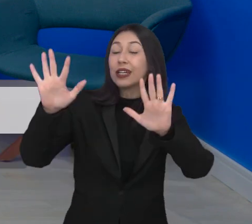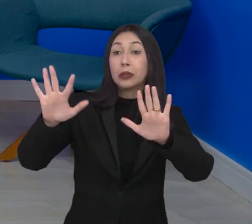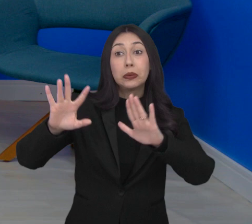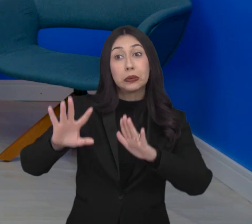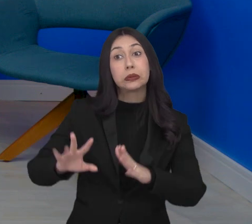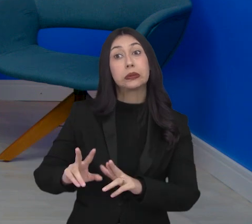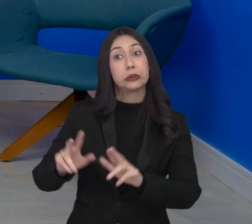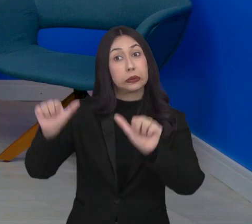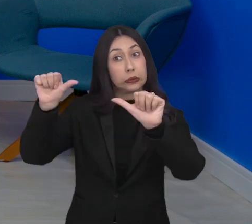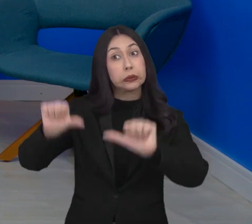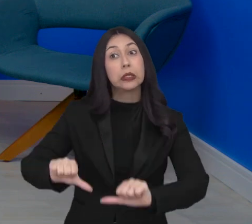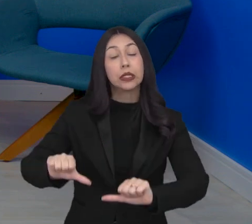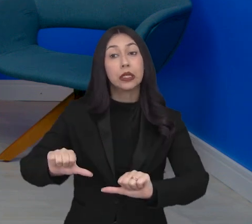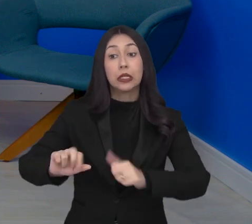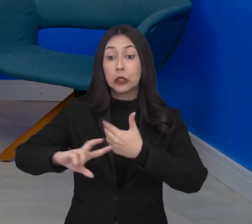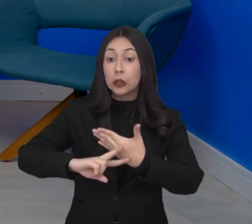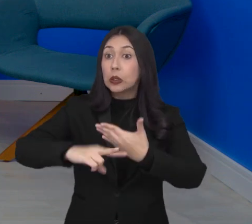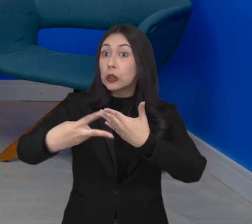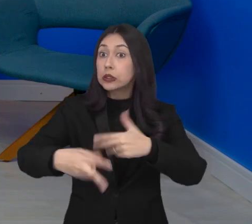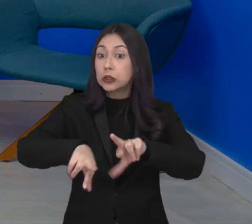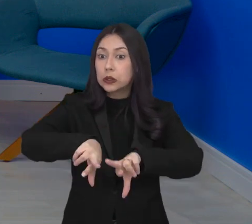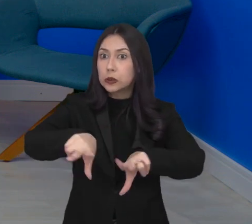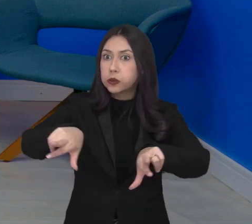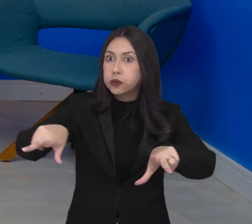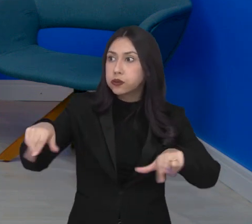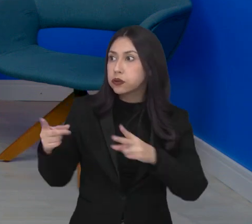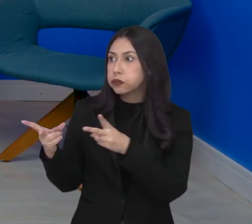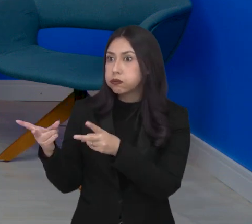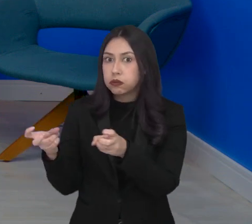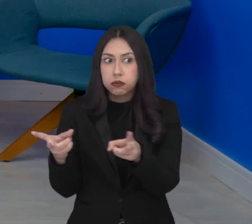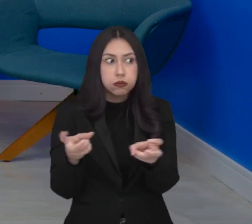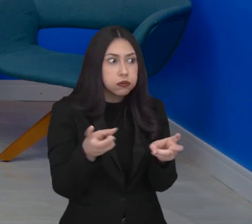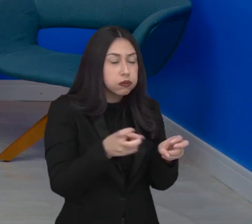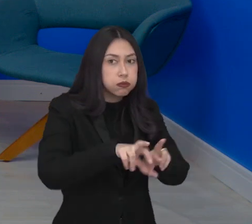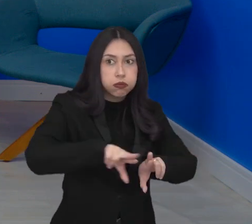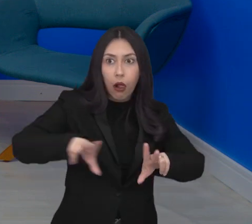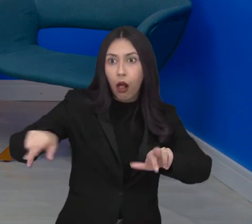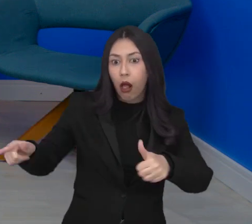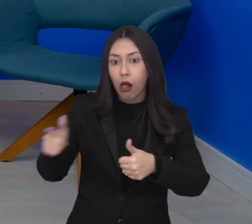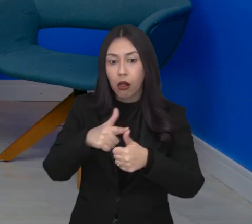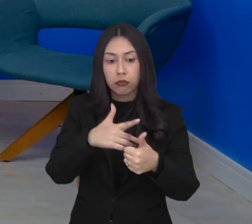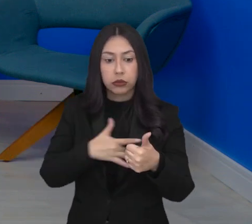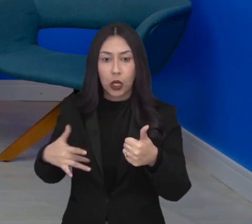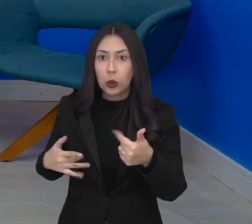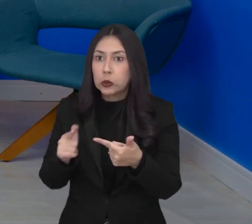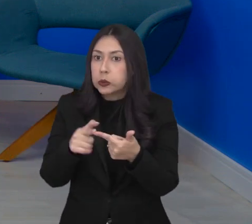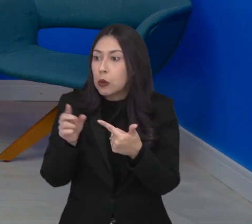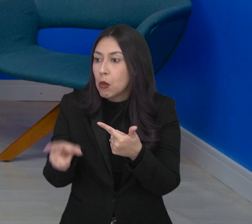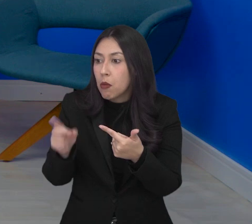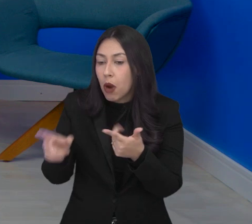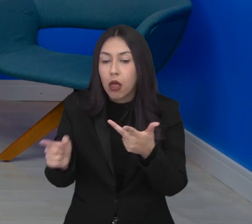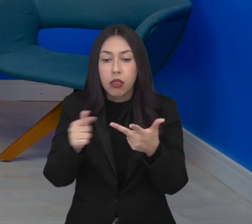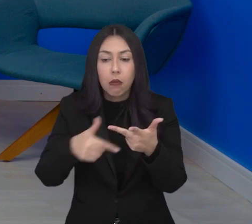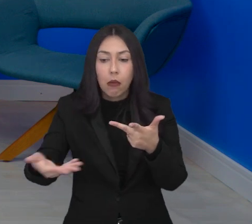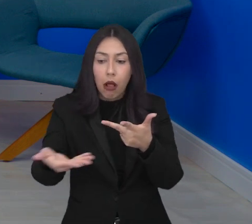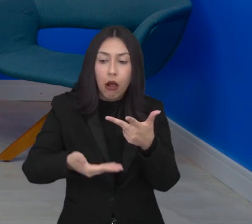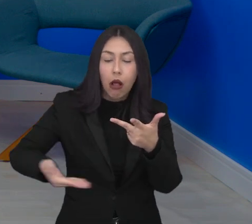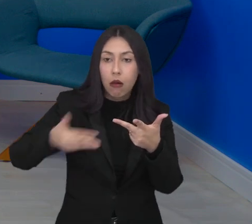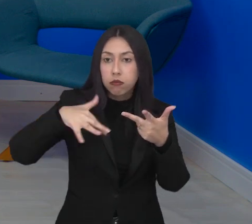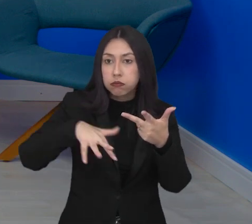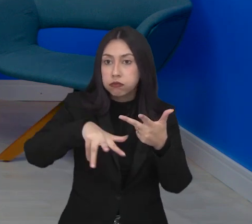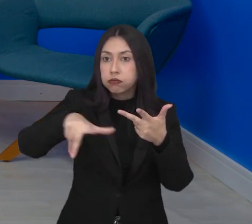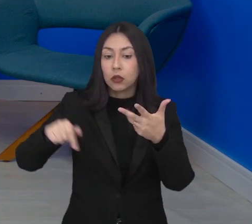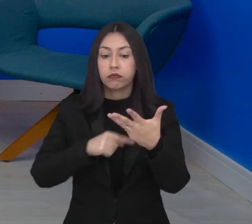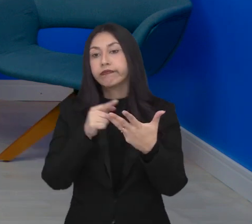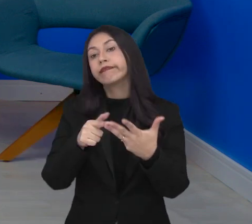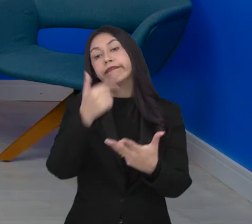principais causas, e as consequências são diversas e vistas em diferentes aspectos: saúde, comércio, relações internacionais